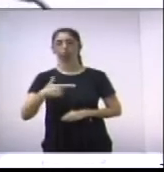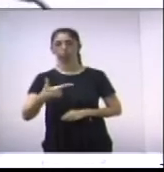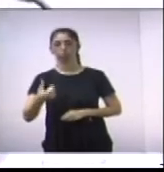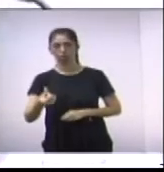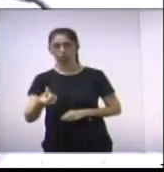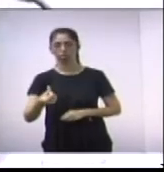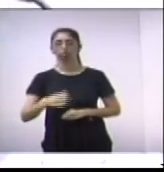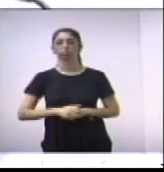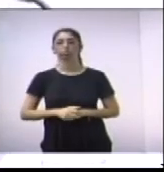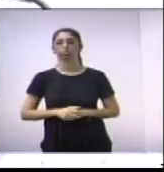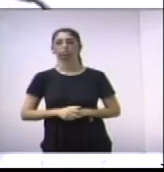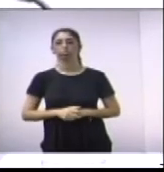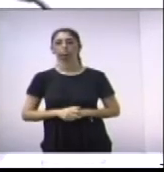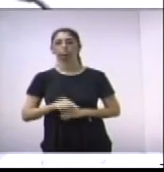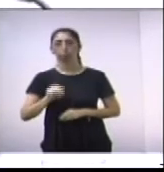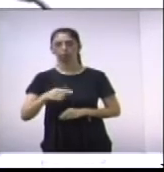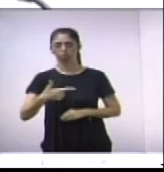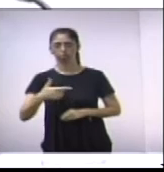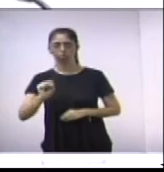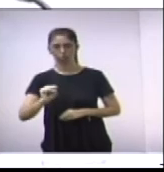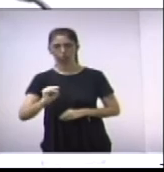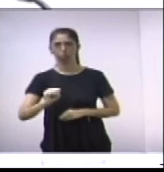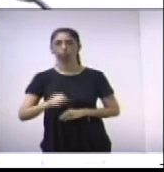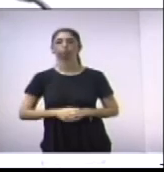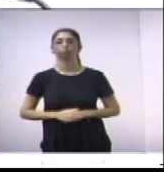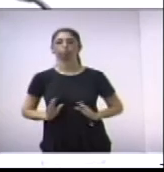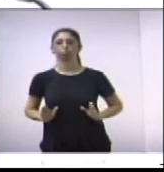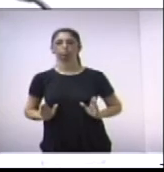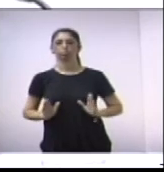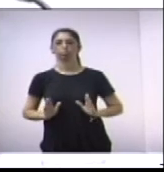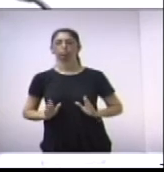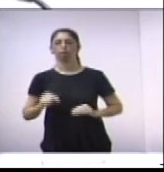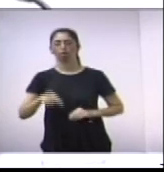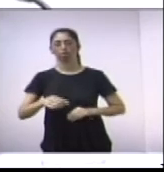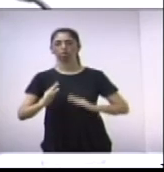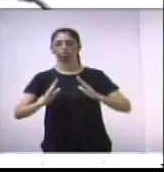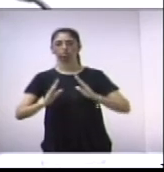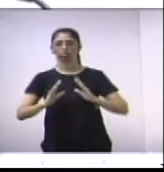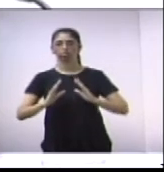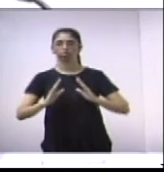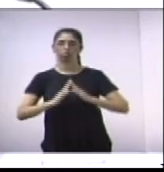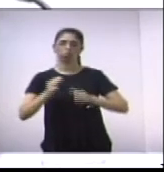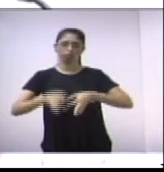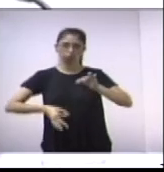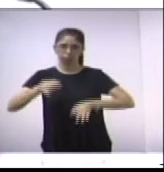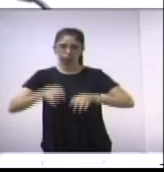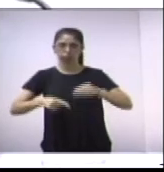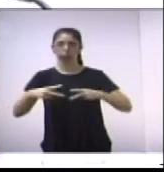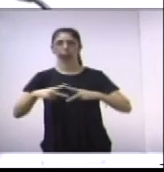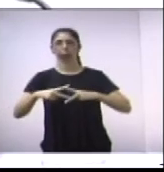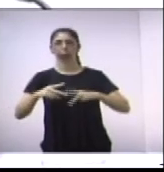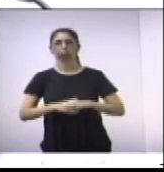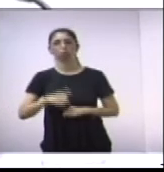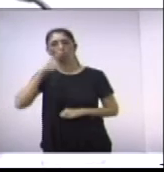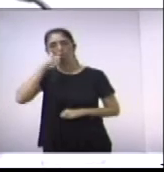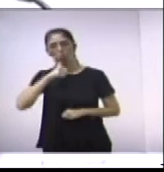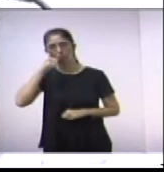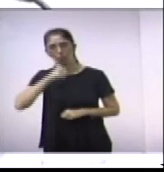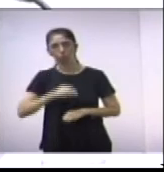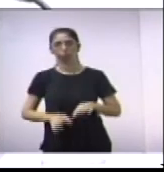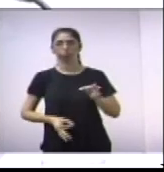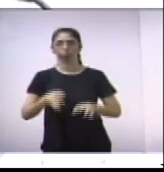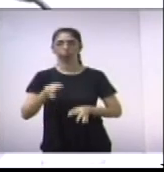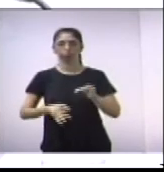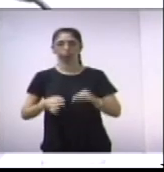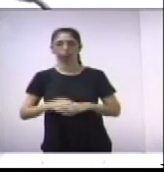000-4653-76.2010.08.26.0428 em andamento na primeira vara judicial do Fórum Distrital de Paulínia, comarca de Paulínia, segundo a excelentíssima senhora juíza de